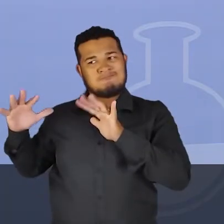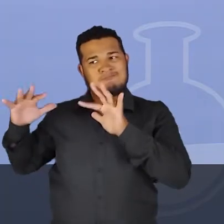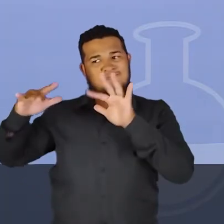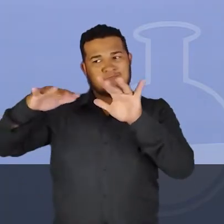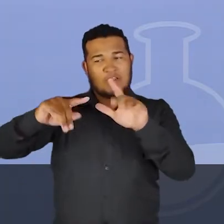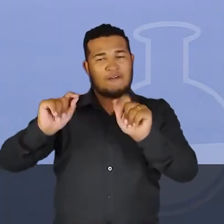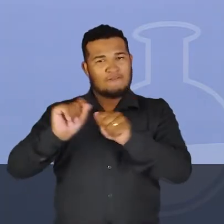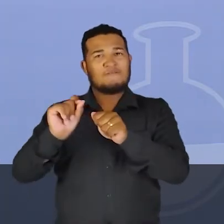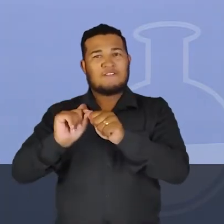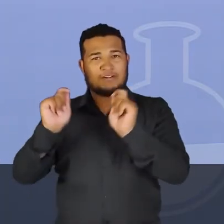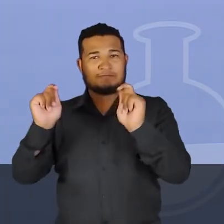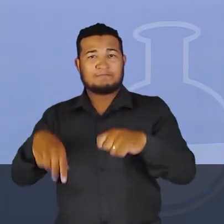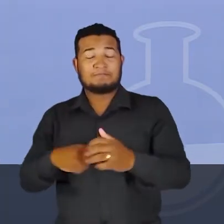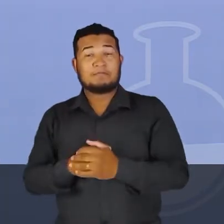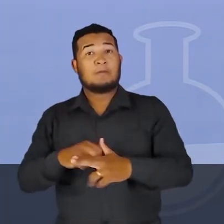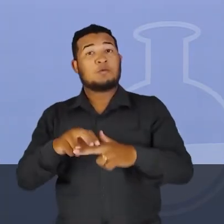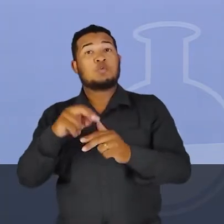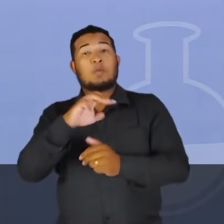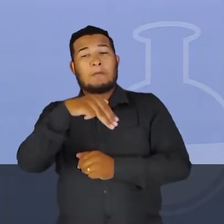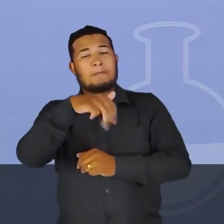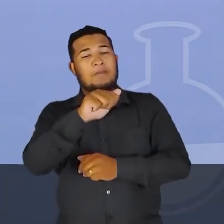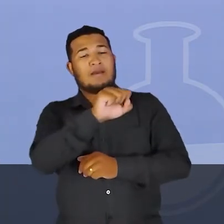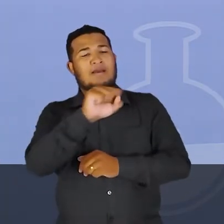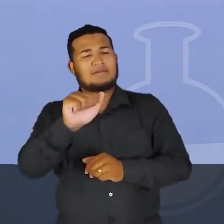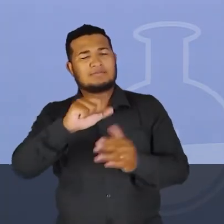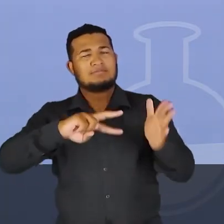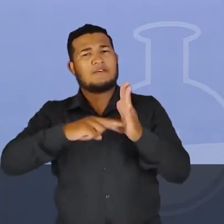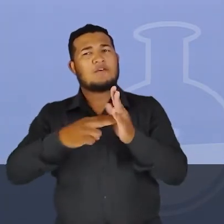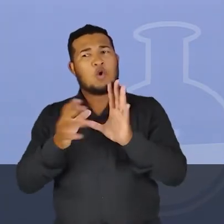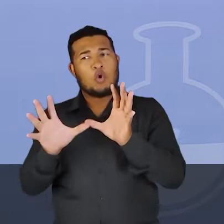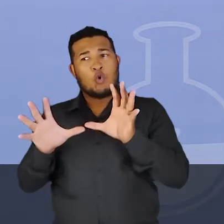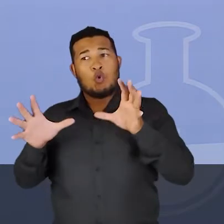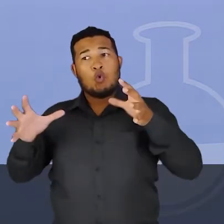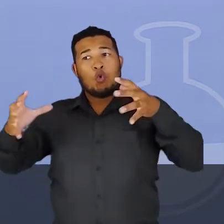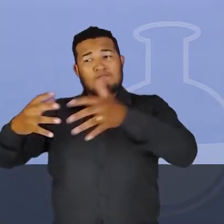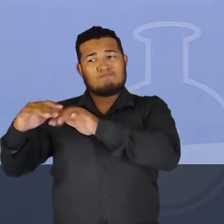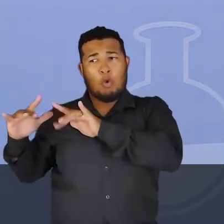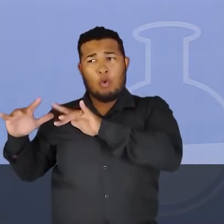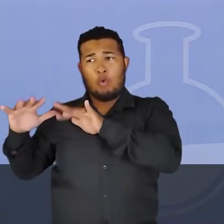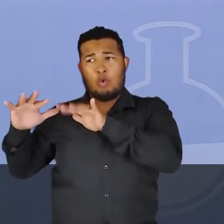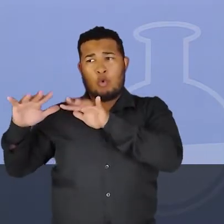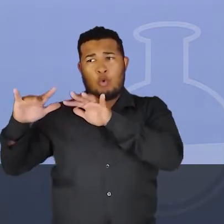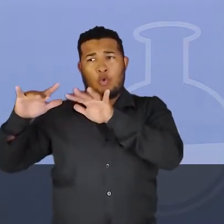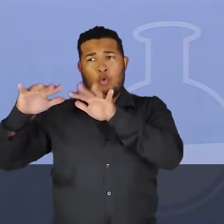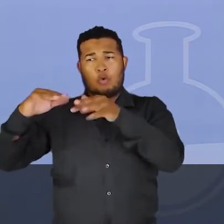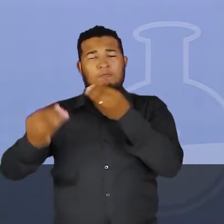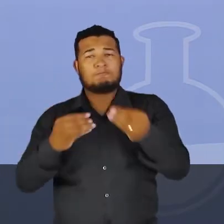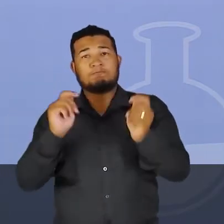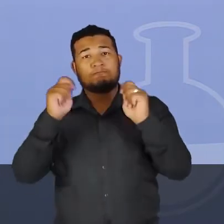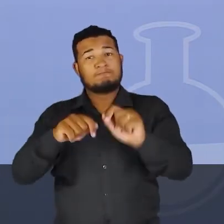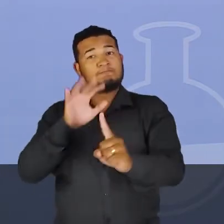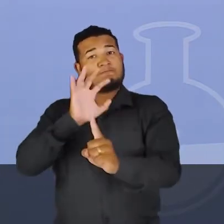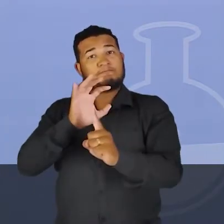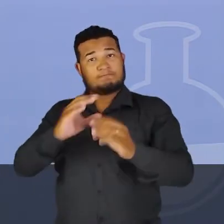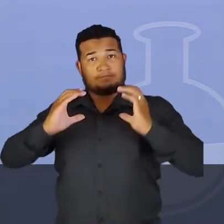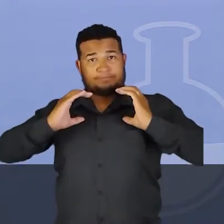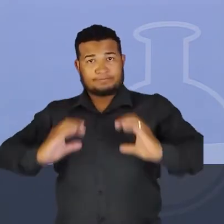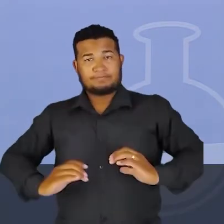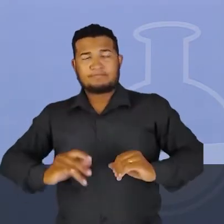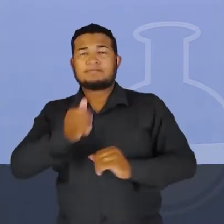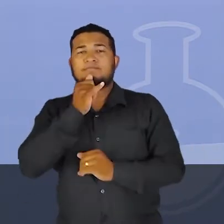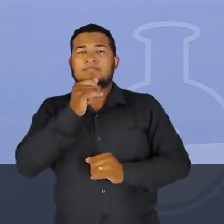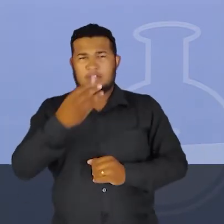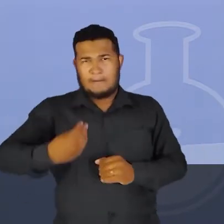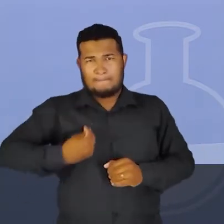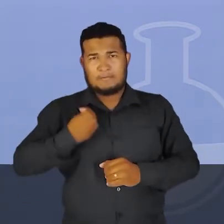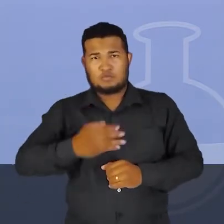pouco dessa questão da massa, como que as multidões vão influenciar os comportamentos. Pensa aí, você já